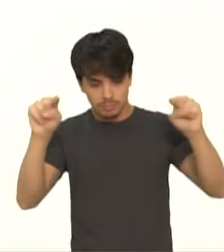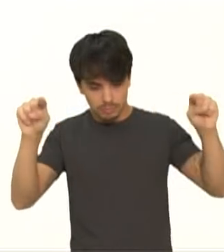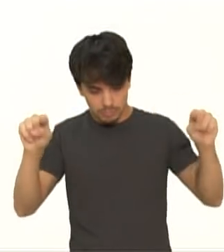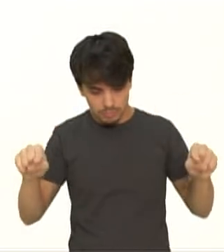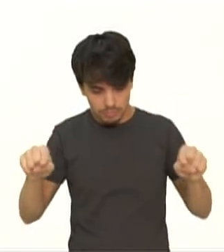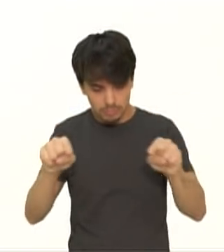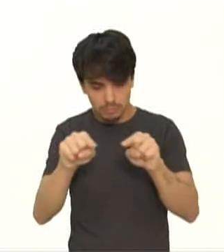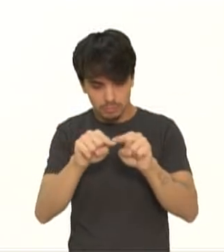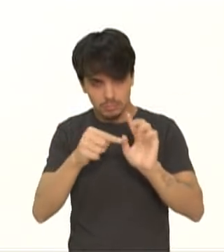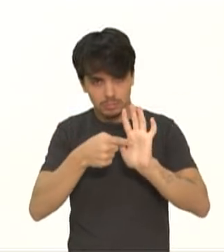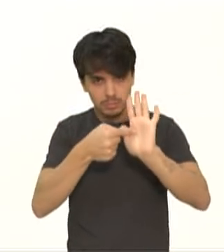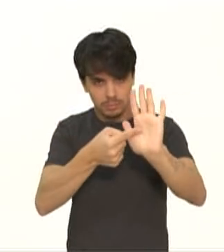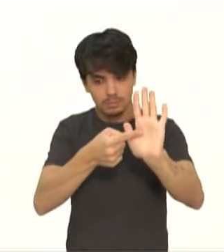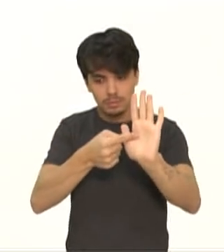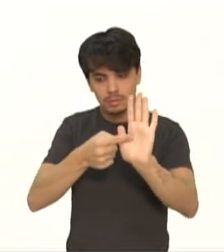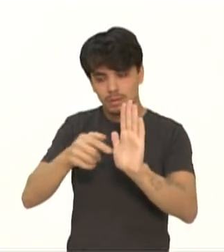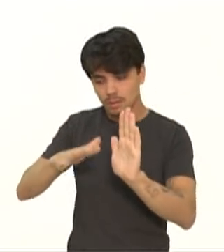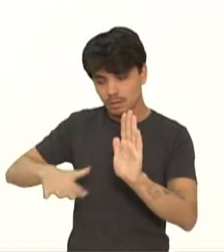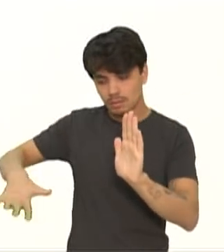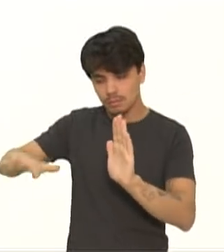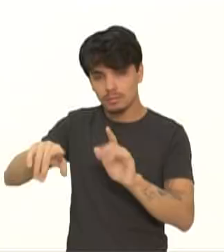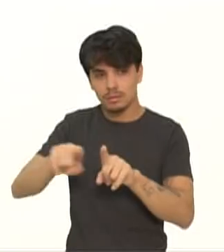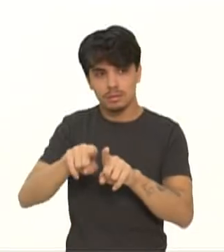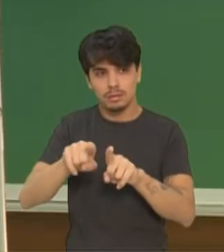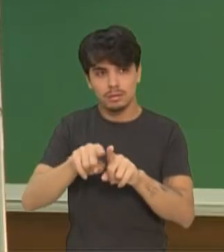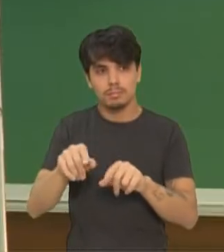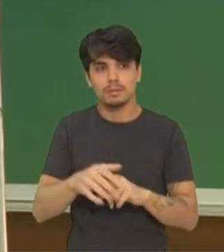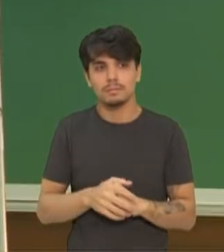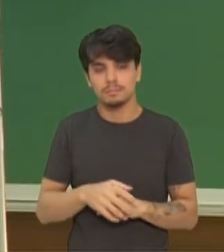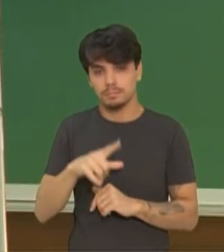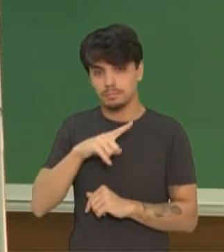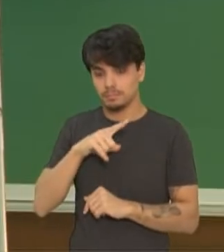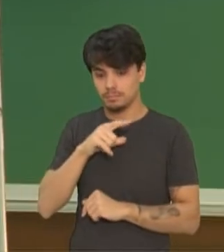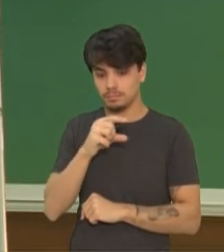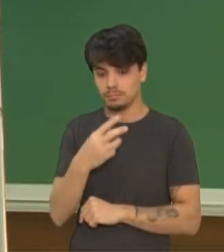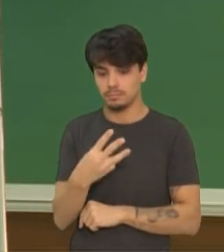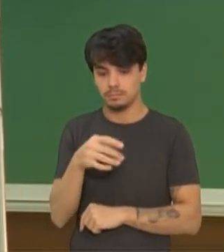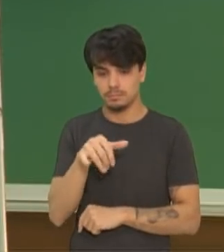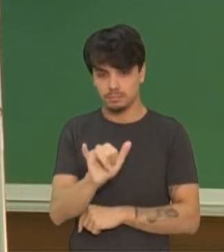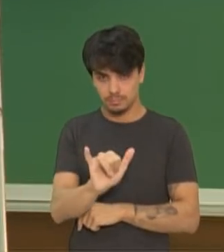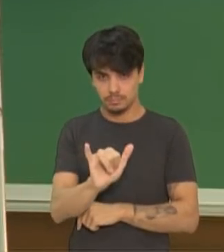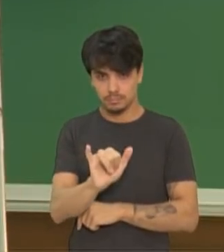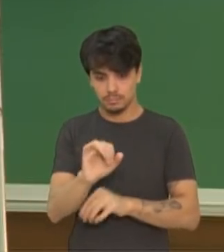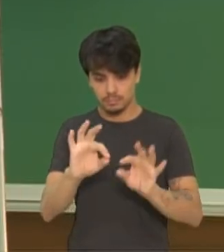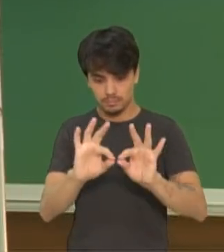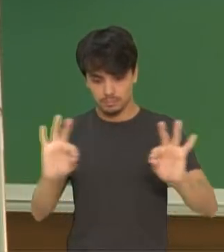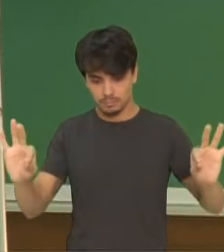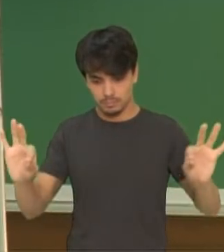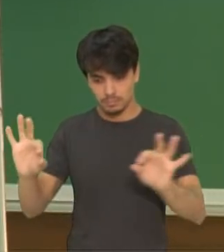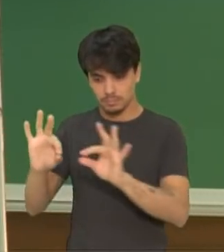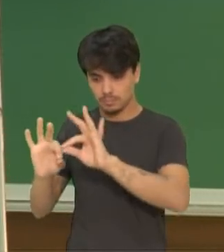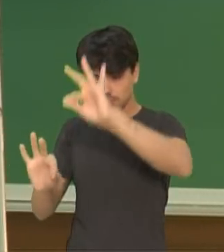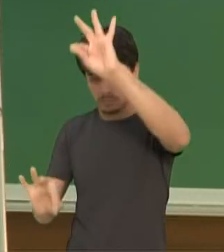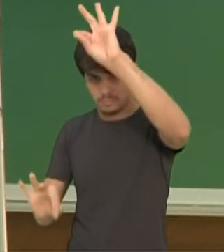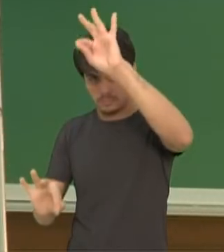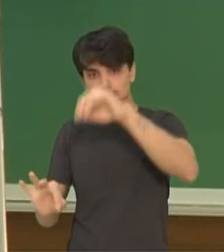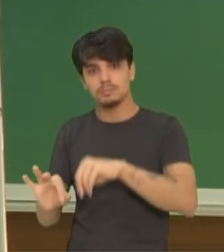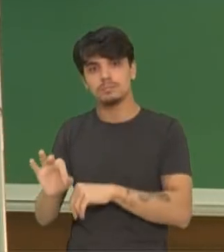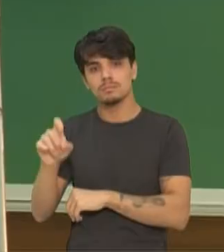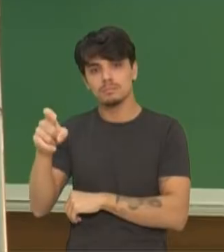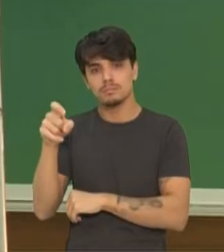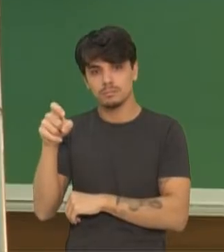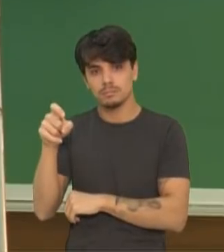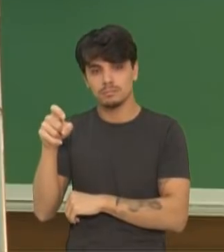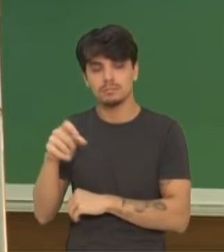terreno, e esse terreno, as dimensões, nós temos 3y no comprimento e na largura nós temos